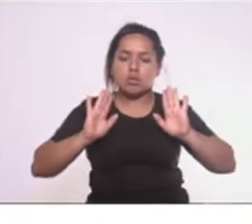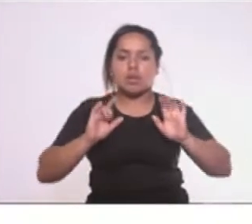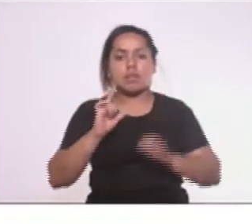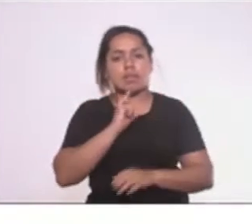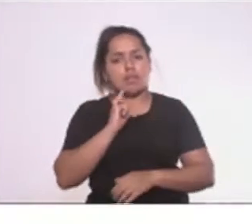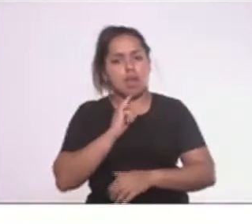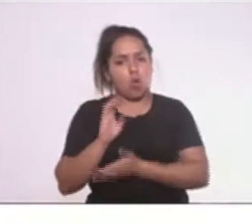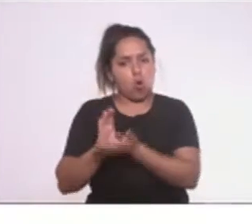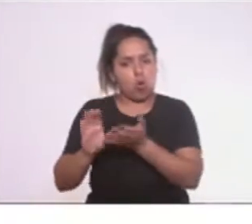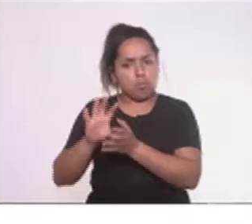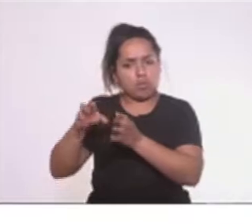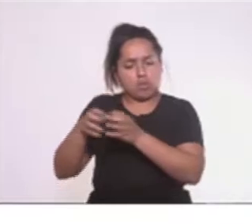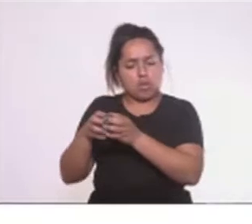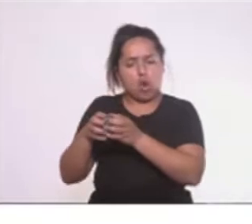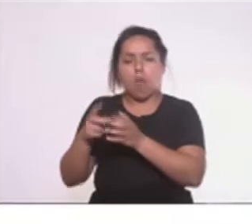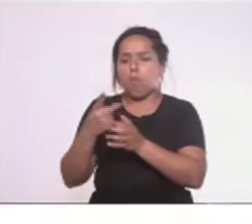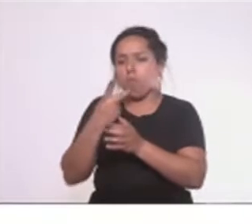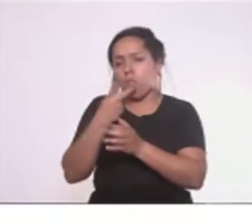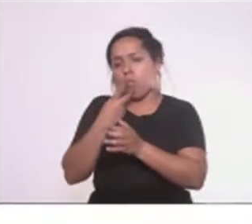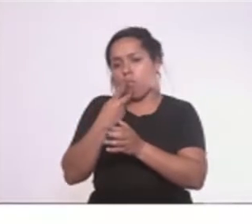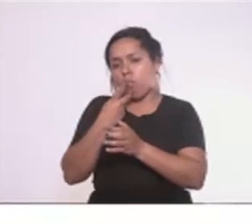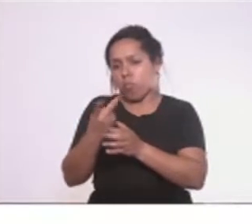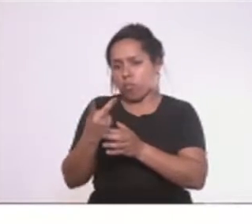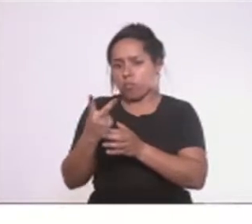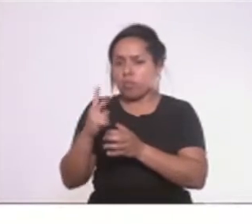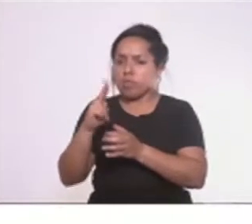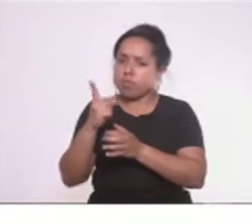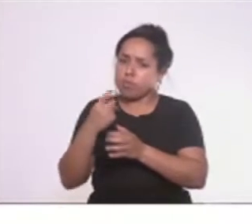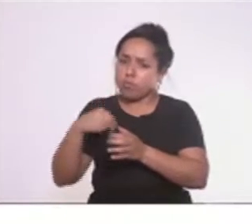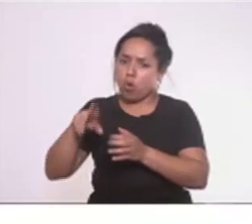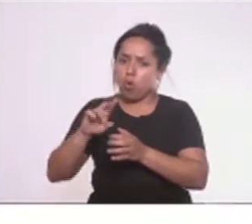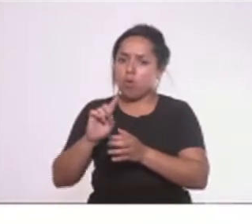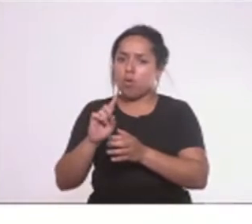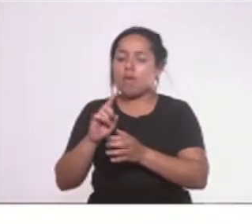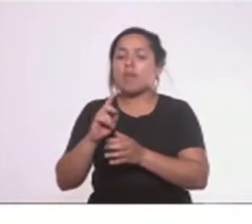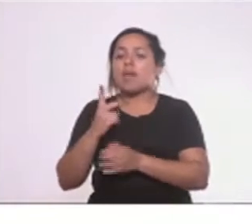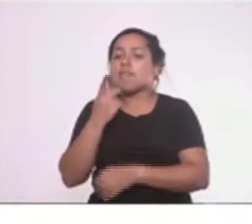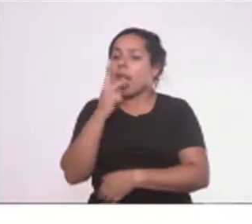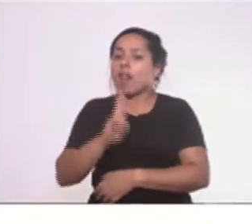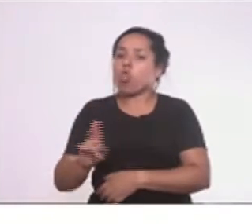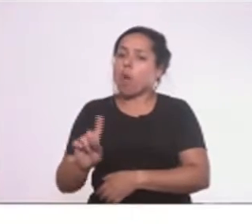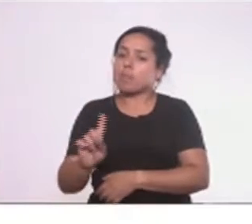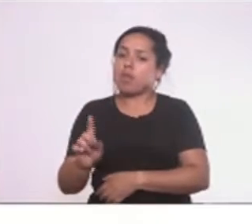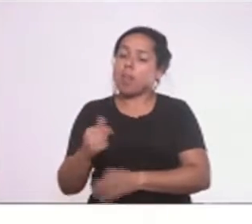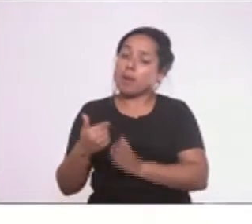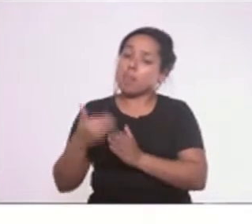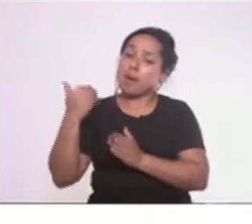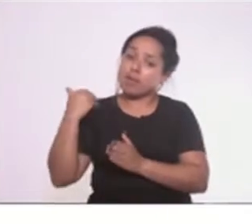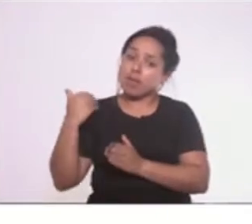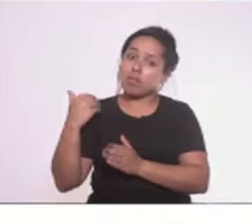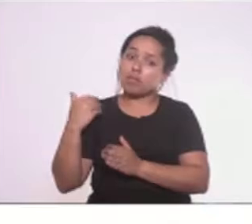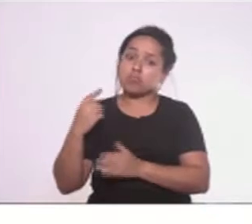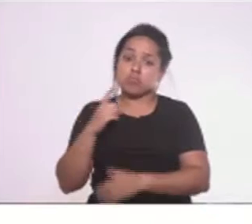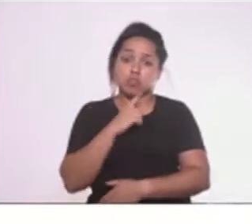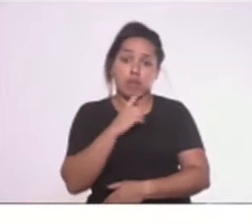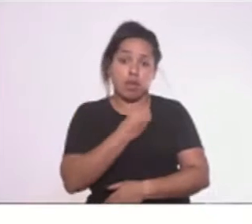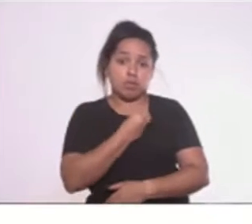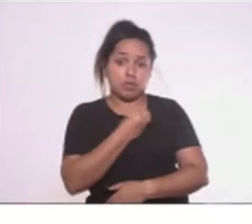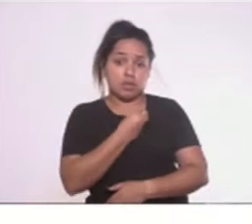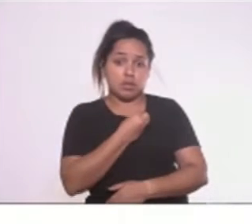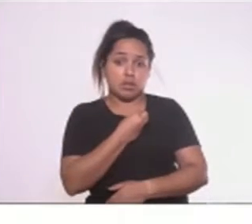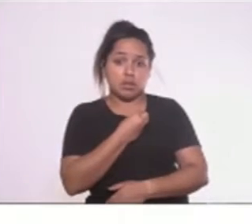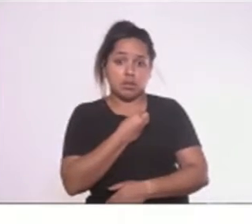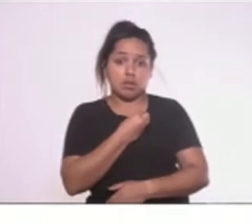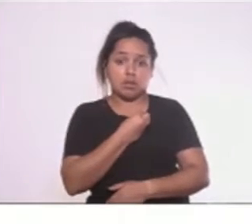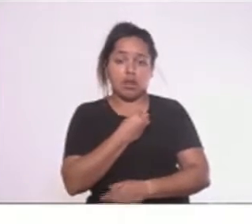vou citar nenhuma, há comissões, deputado Maxi Lemos, que, na minha opinião, na legislatura passada, existiram apenas